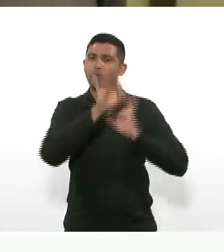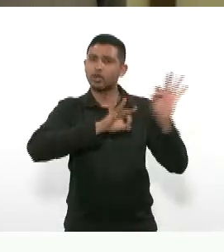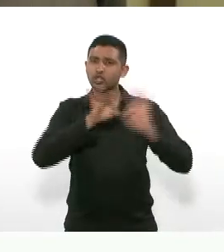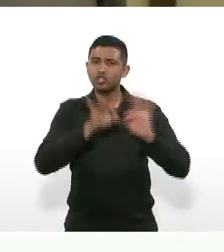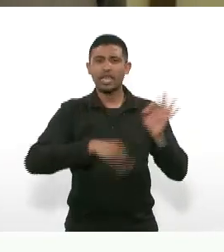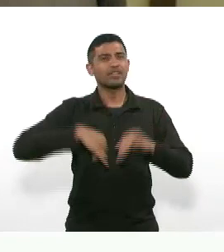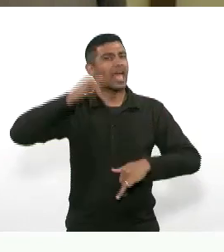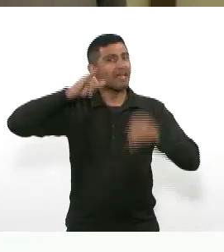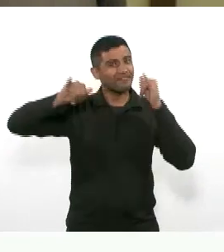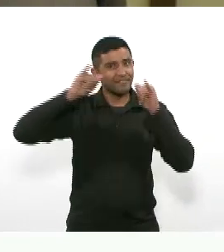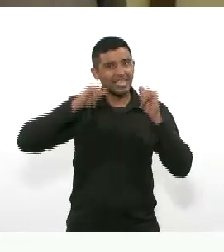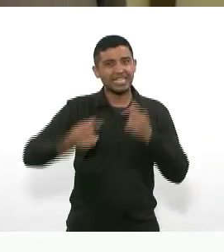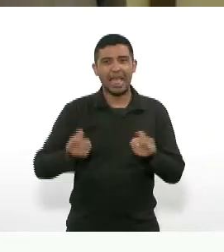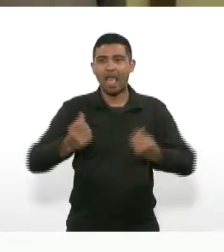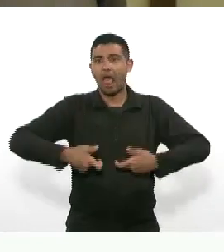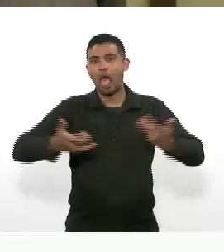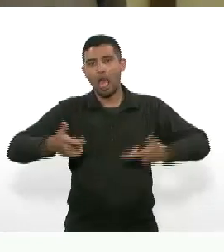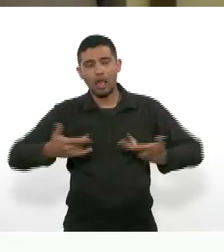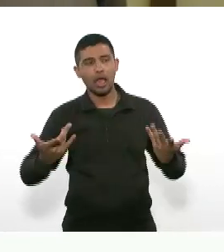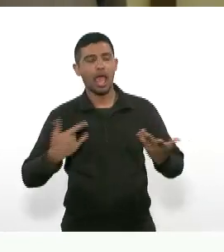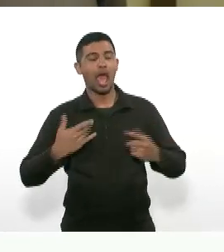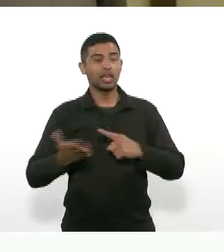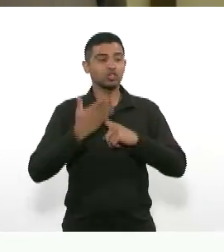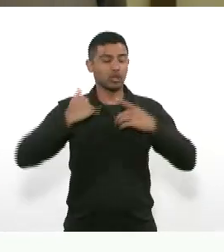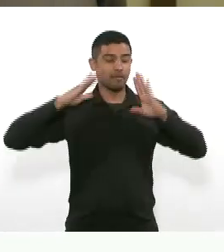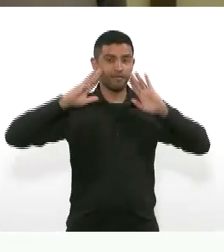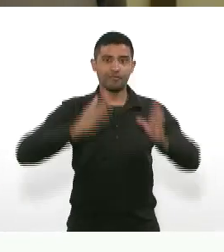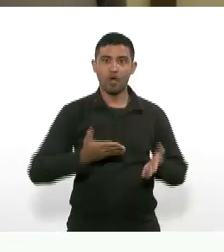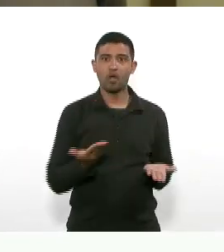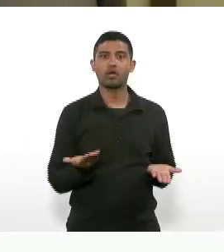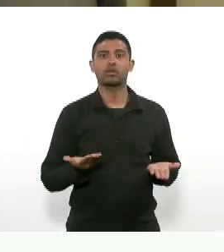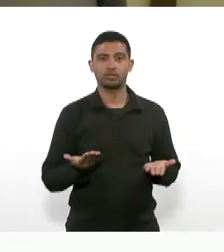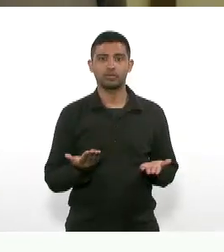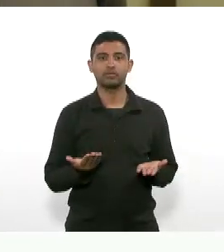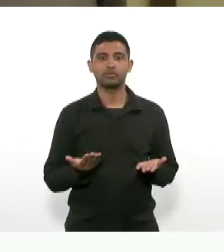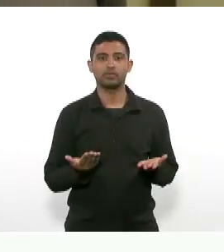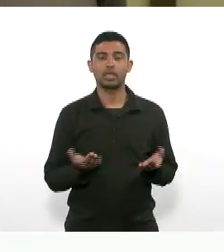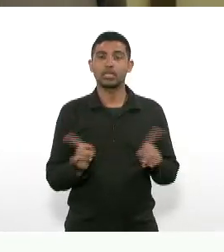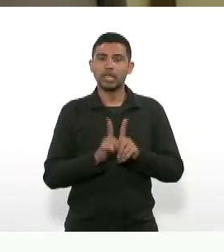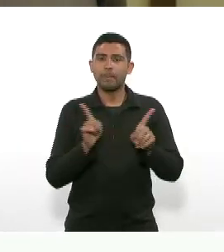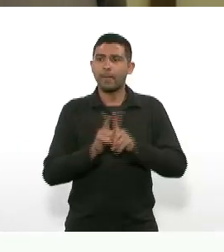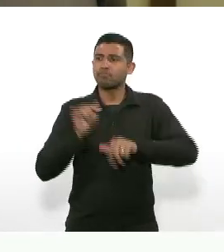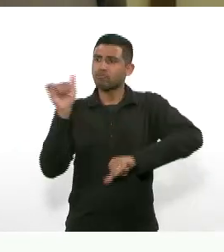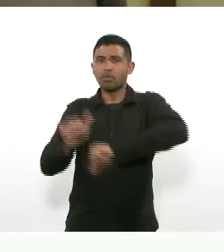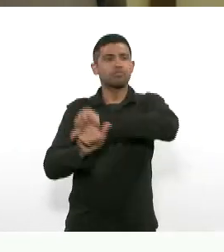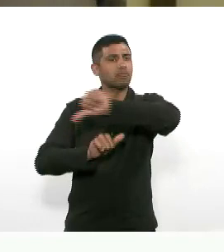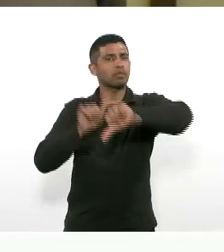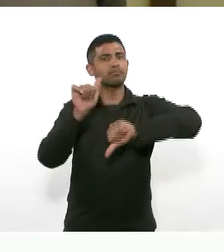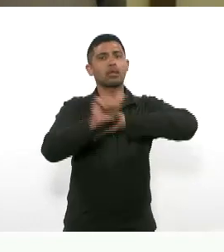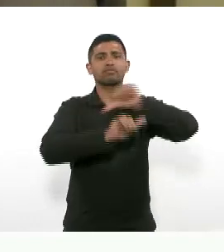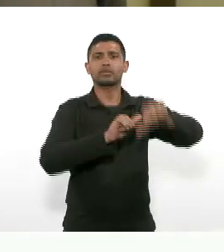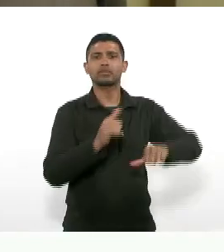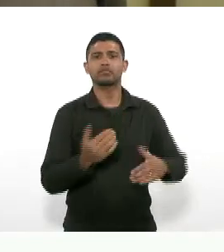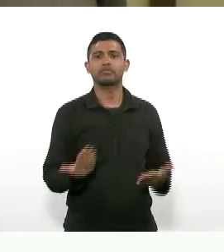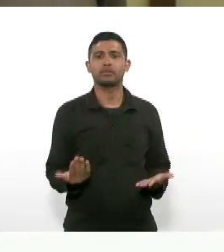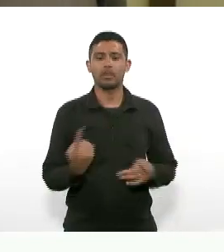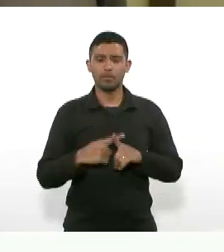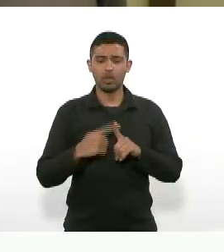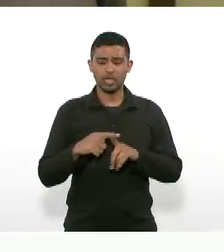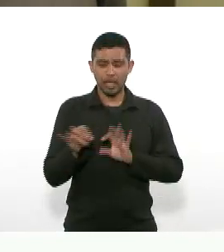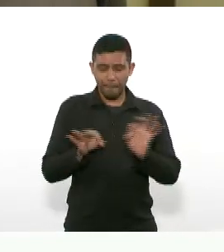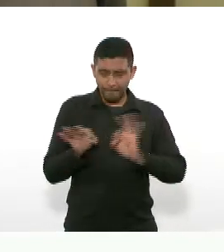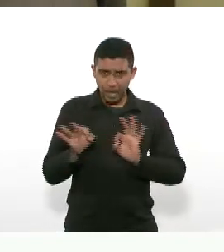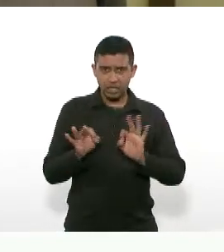elimina gastos. Isso dá uma direção. E mais, isso despersonaliza. Porque esse plano é para durar